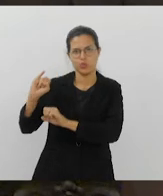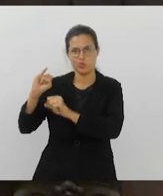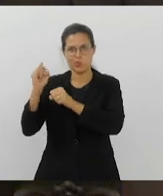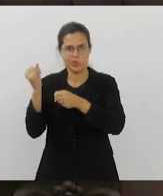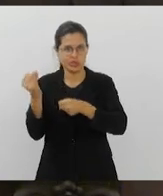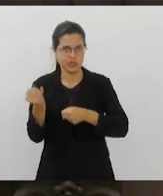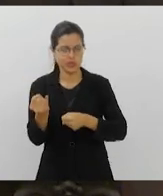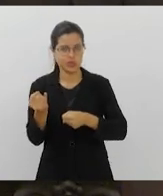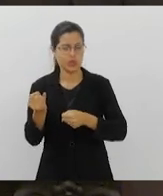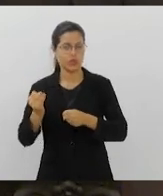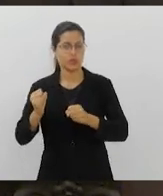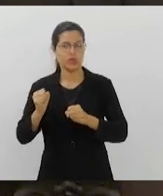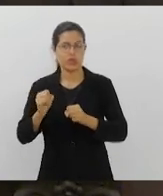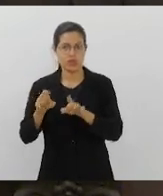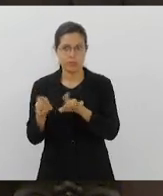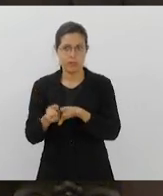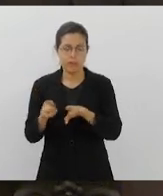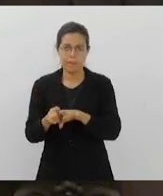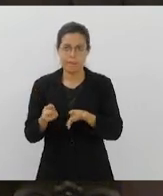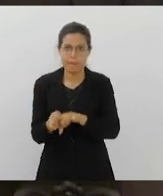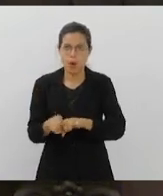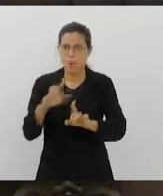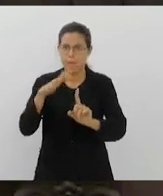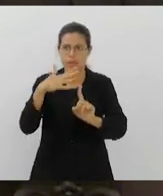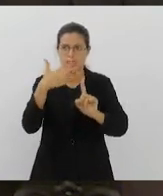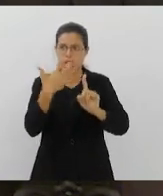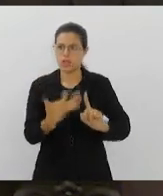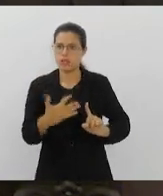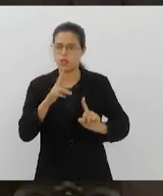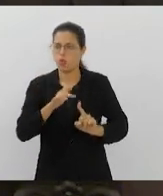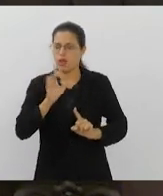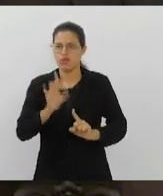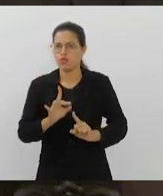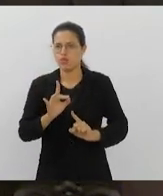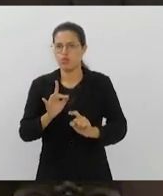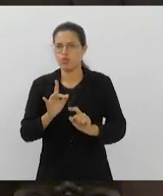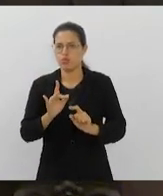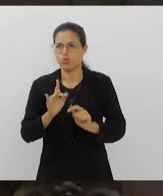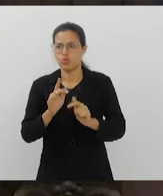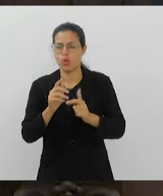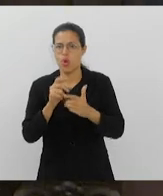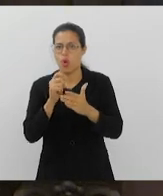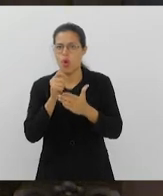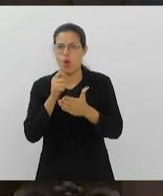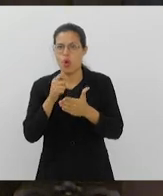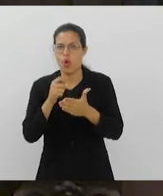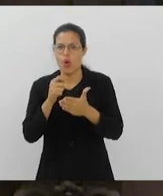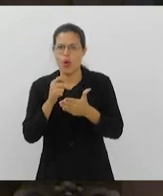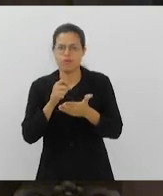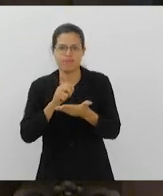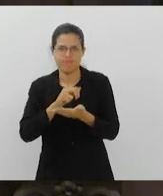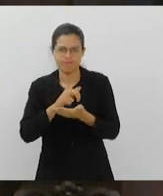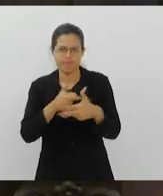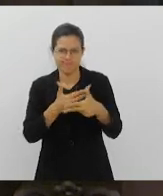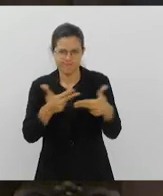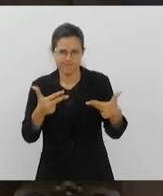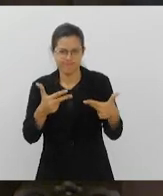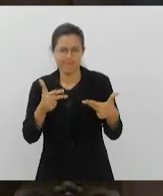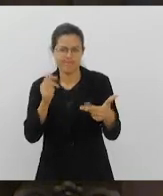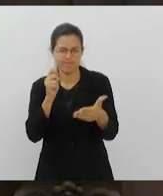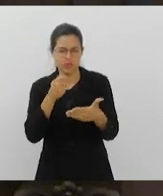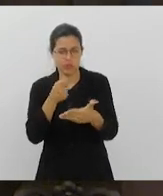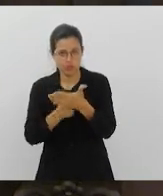sobretudo, uma homenagem não apenas para as artes marciais, para o jiu-jitsu, mas uma homenagem para